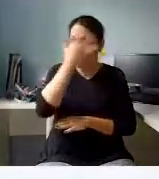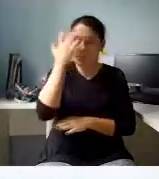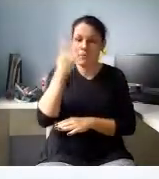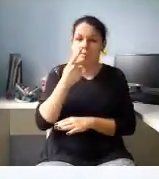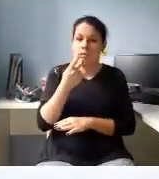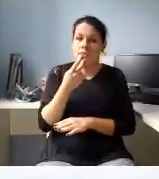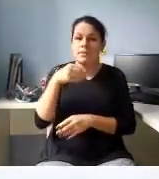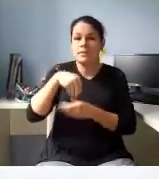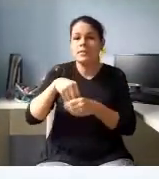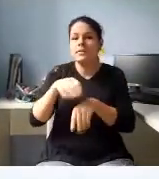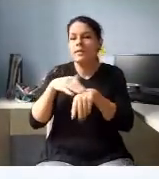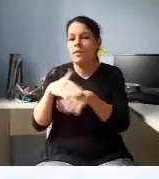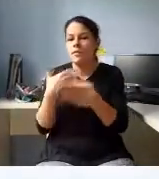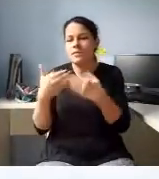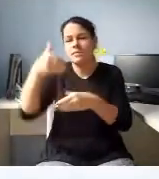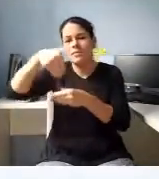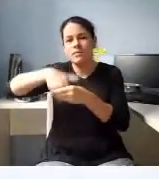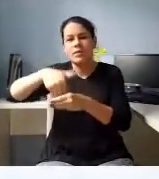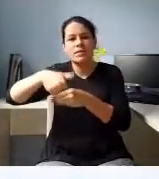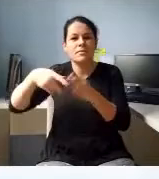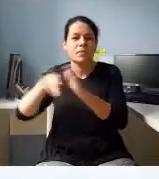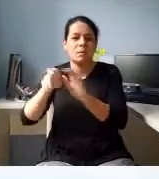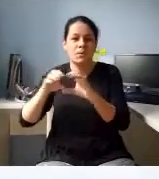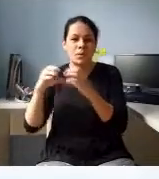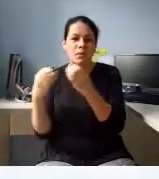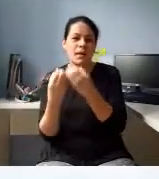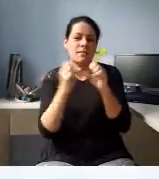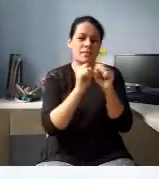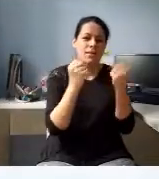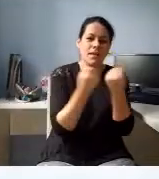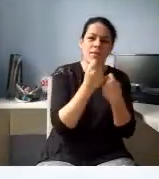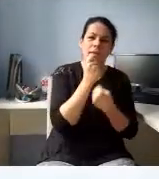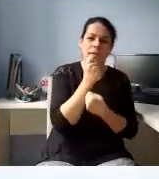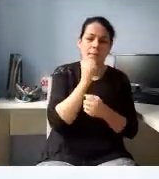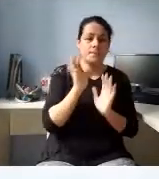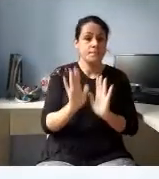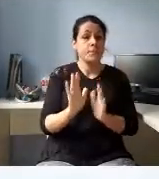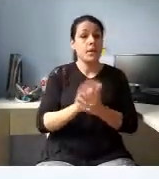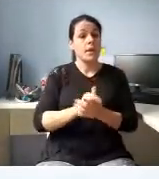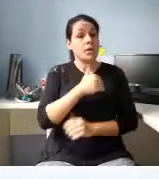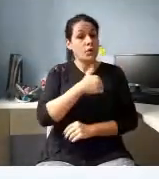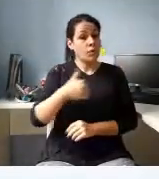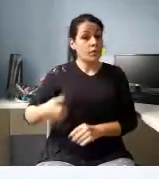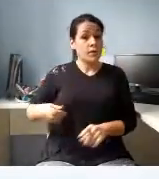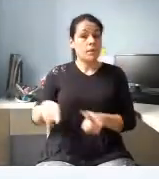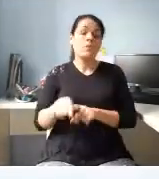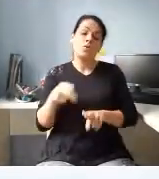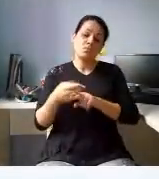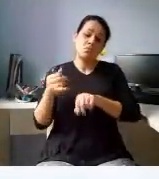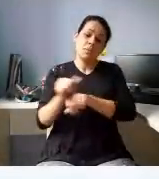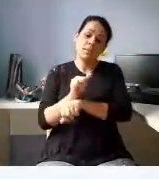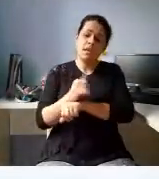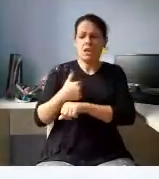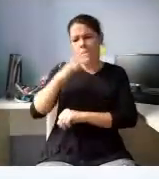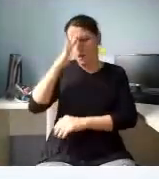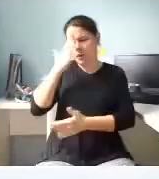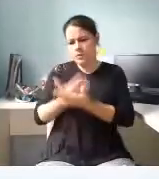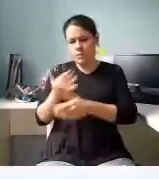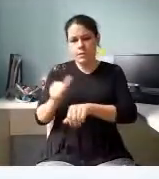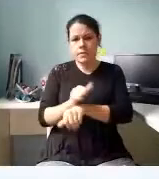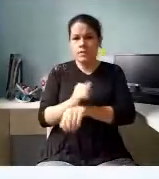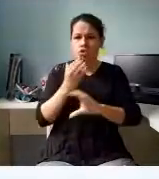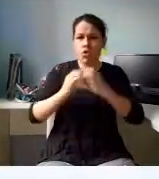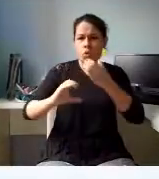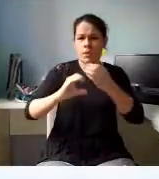Congresso, a eleição do Congresso, enfim. E sim. aí o governo usa uma estratégia também acredito que seja uma estratégia de comunicação, que ele